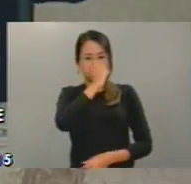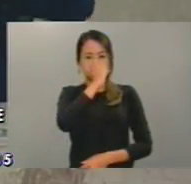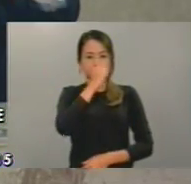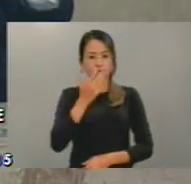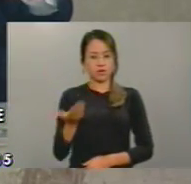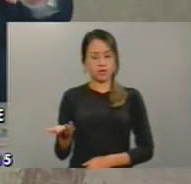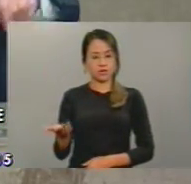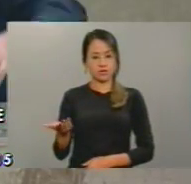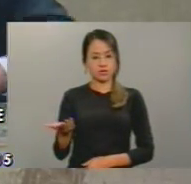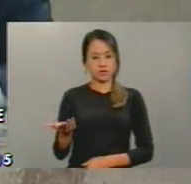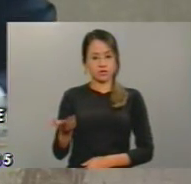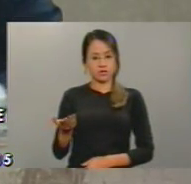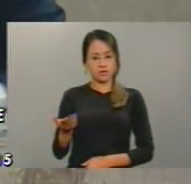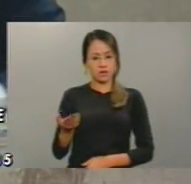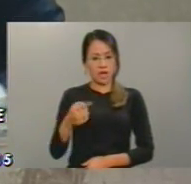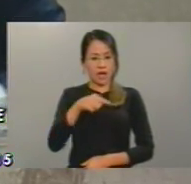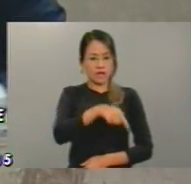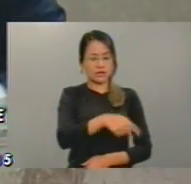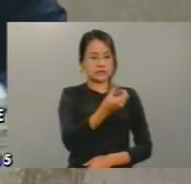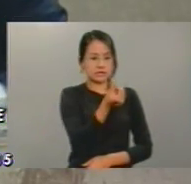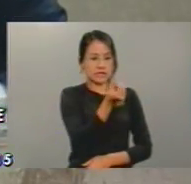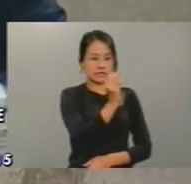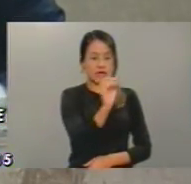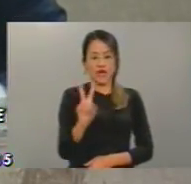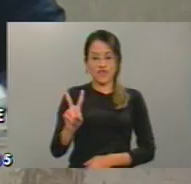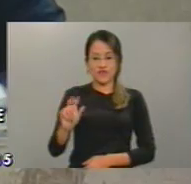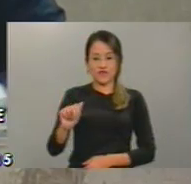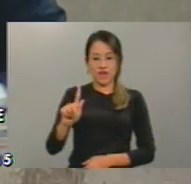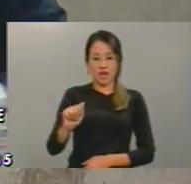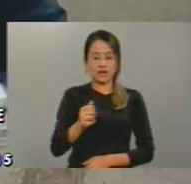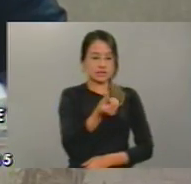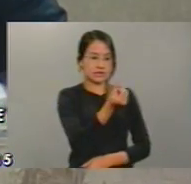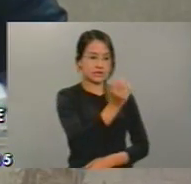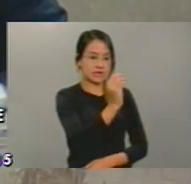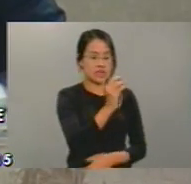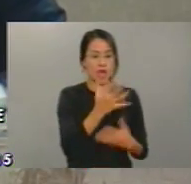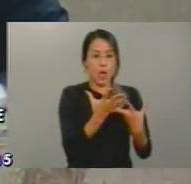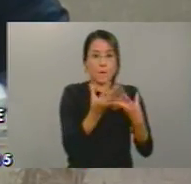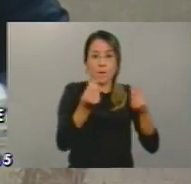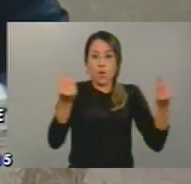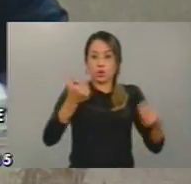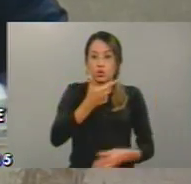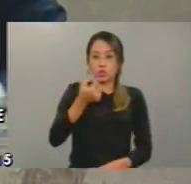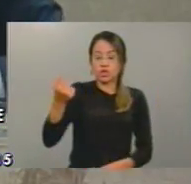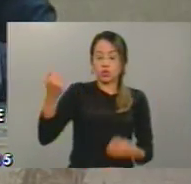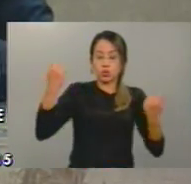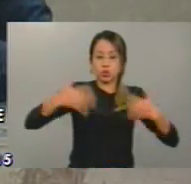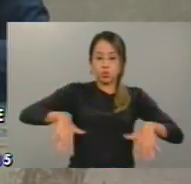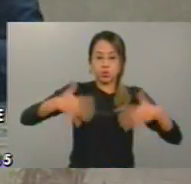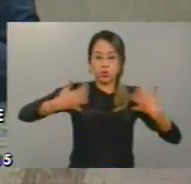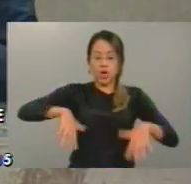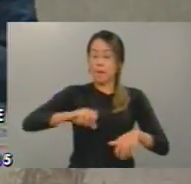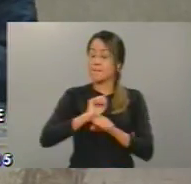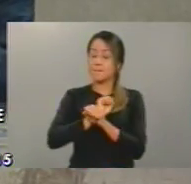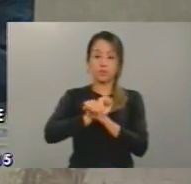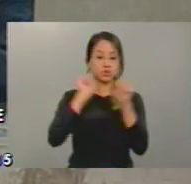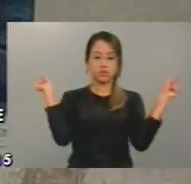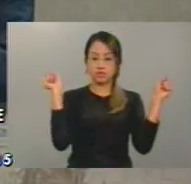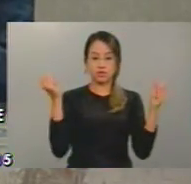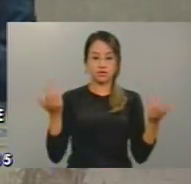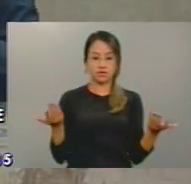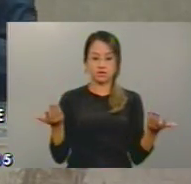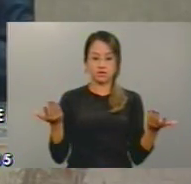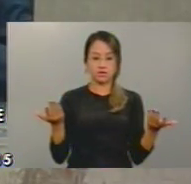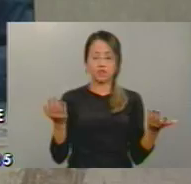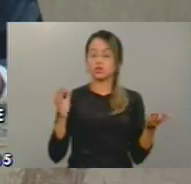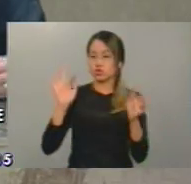onde cabe 60 garotos, para botar aqui com 300 meninos. Isso se torna muito difícil, isso se torna impossível, e lhe digo mais, só para